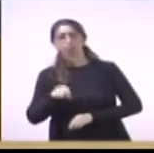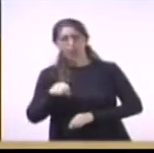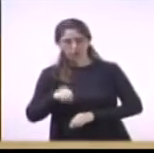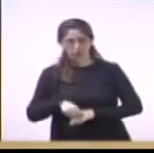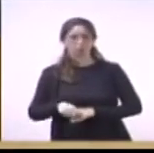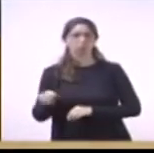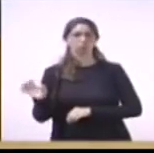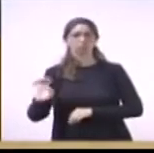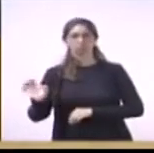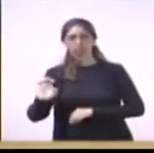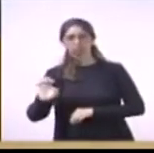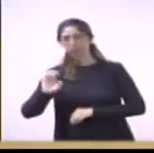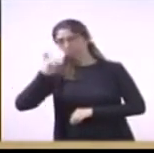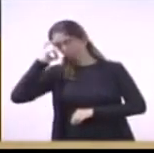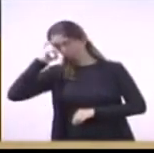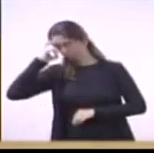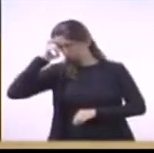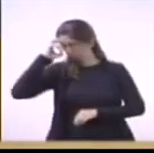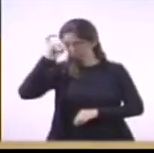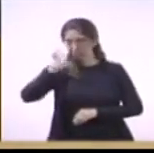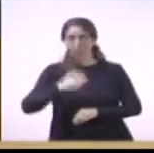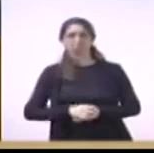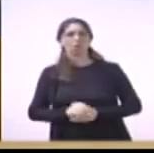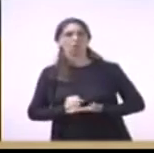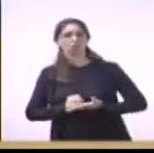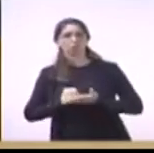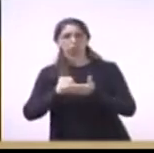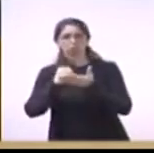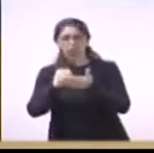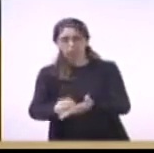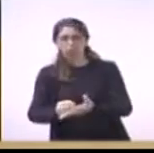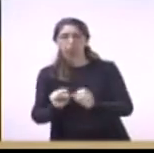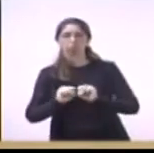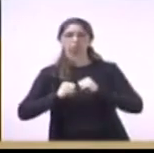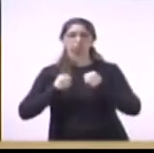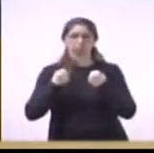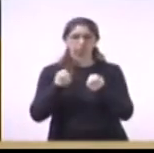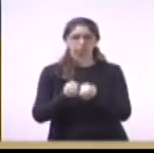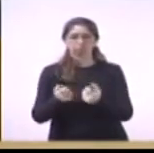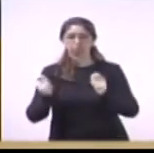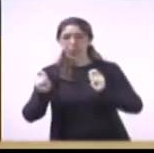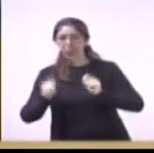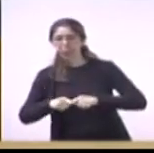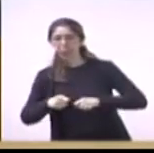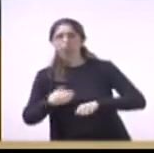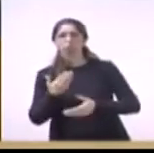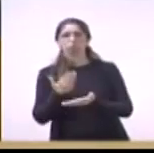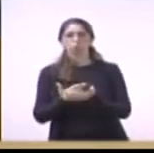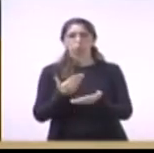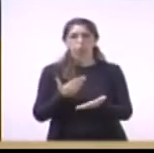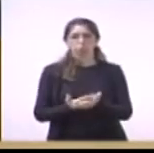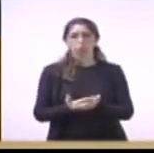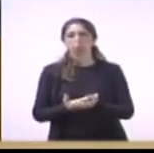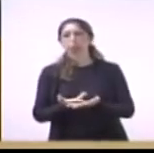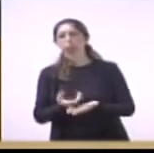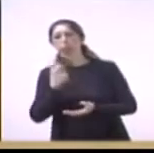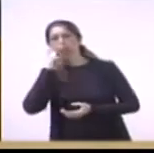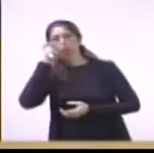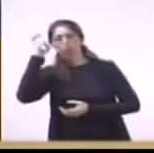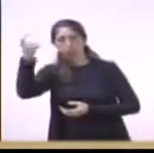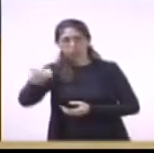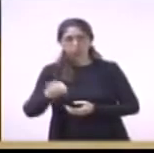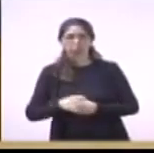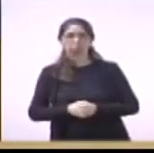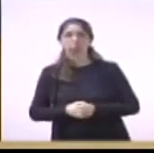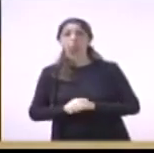eles, são pessoas inteligentes, pessoas que ajudam muito a sociedade, pessoas competentes, e nós amamos eles. Até porque,